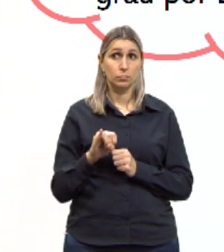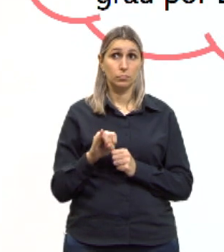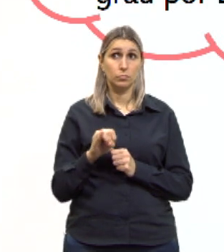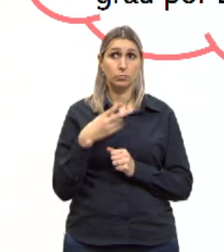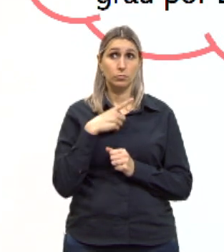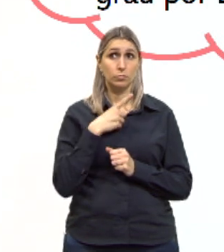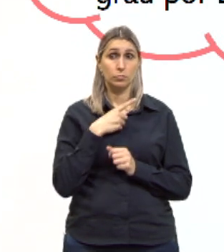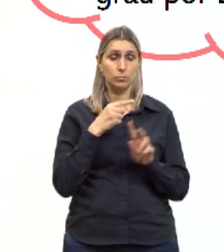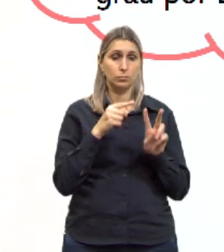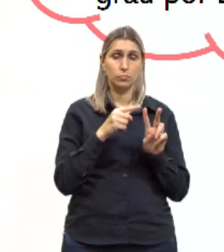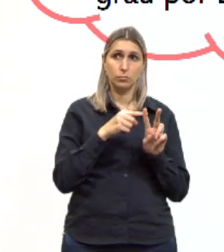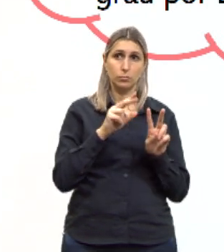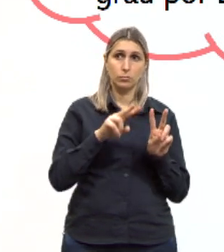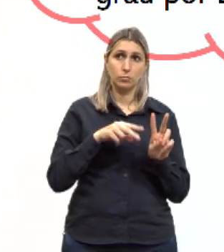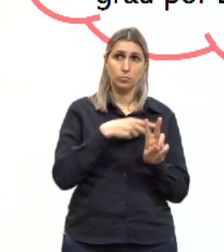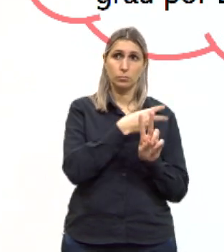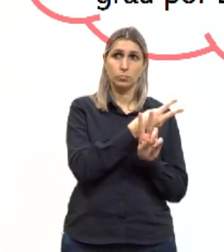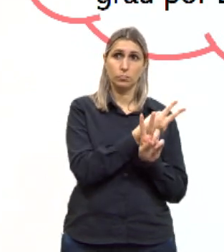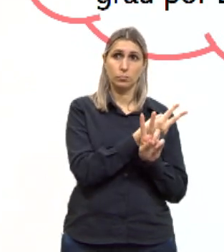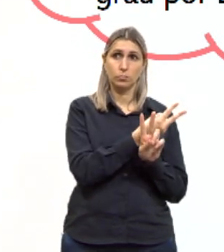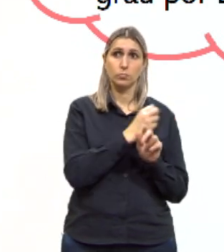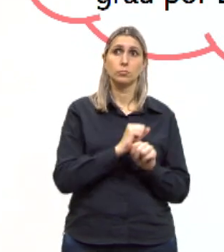tenho uma raiz quadrada,